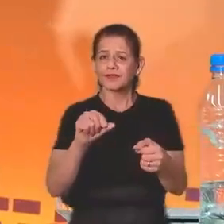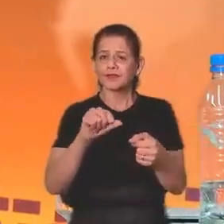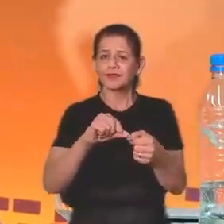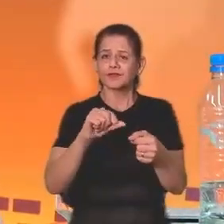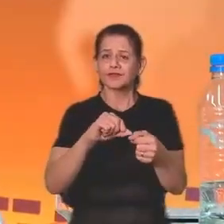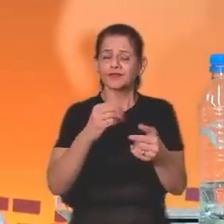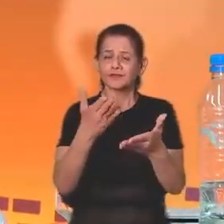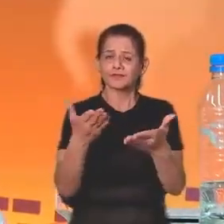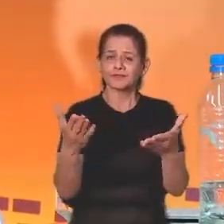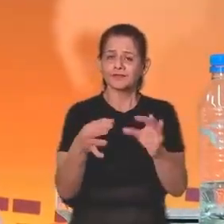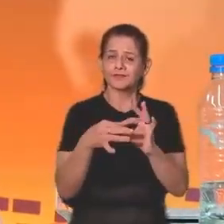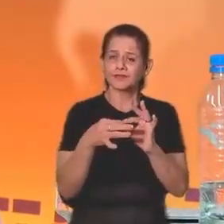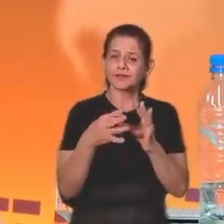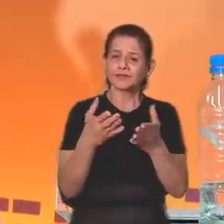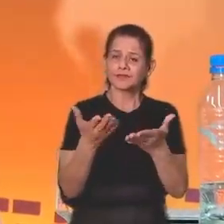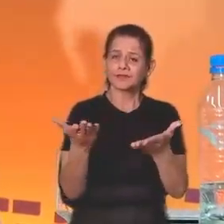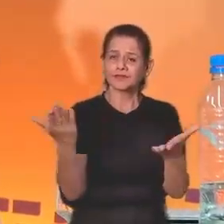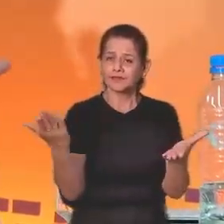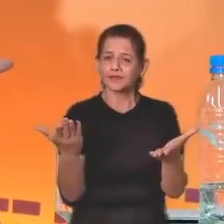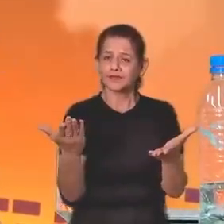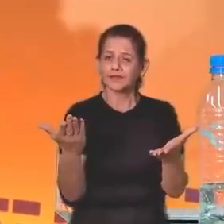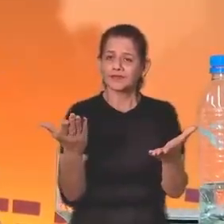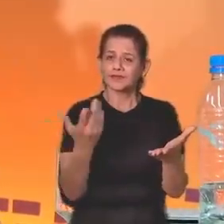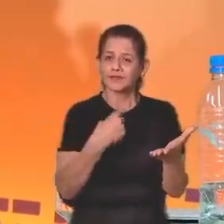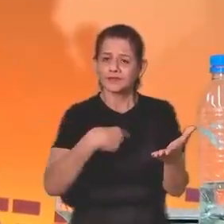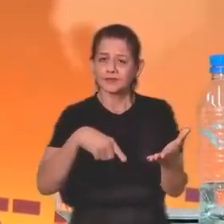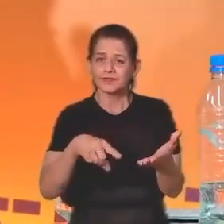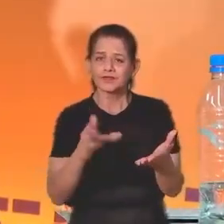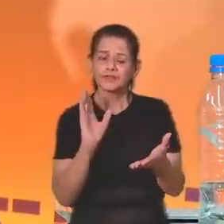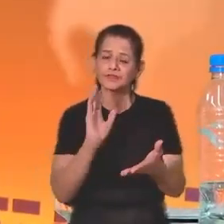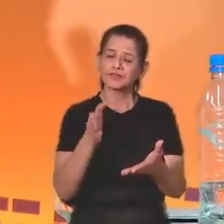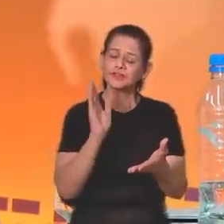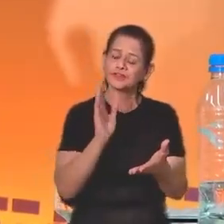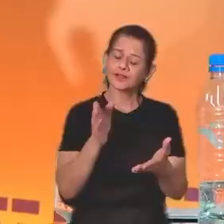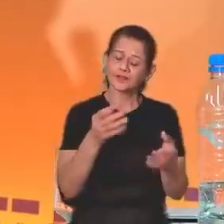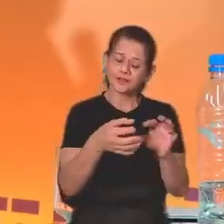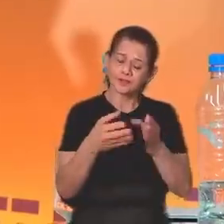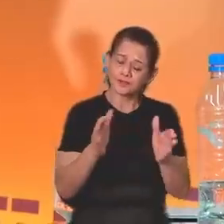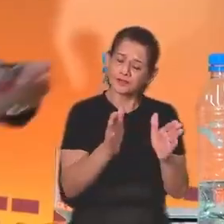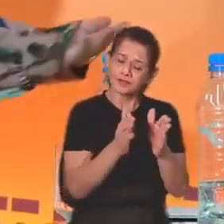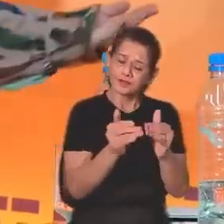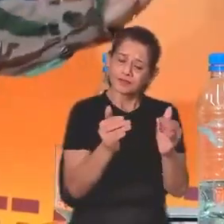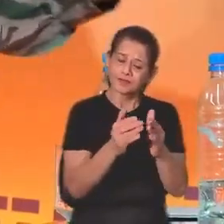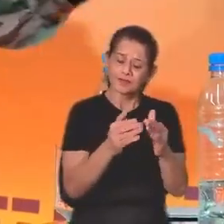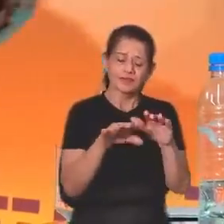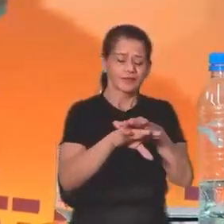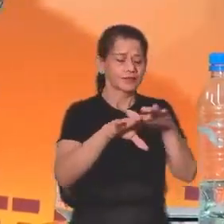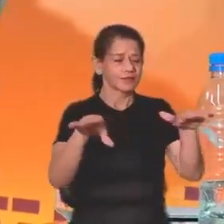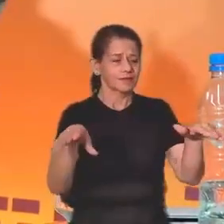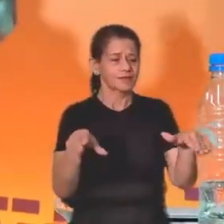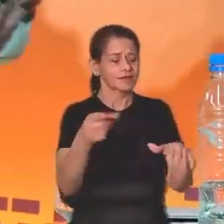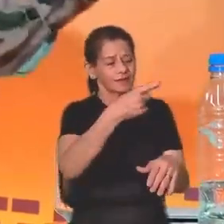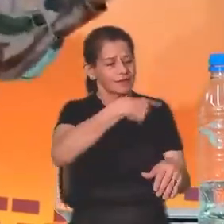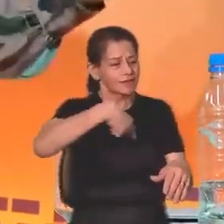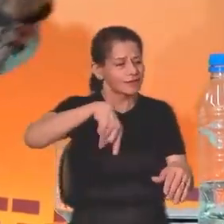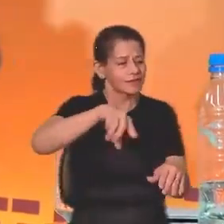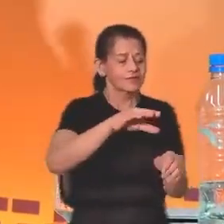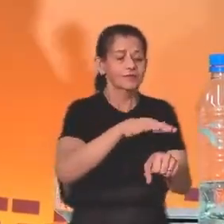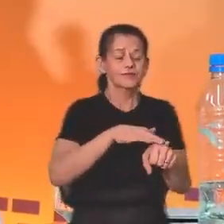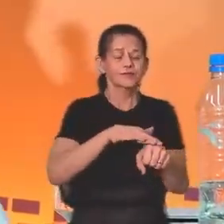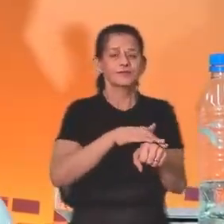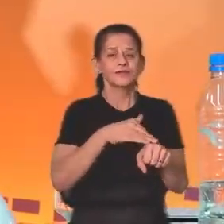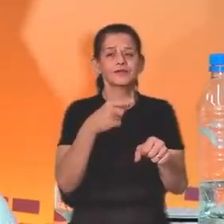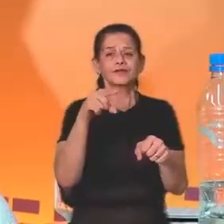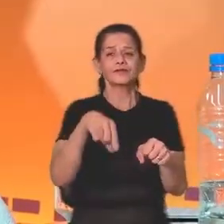as suas considerações finais para a gente já ir despedindo da nossa mesa roda, né? Que a gente é